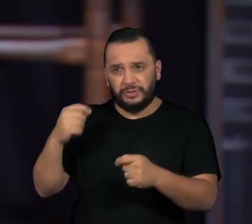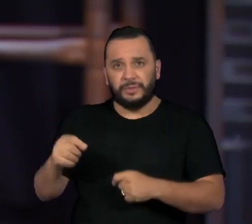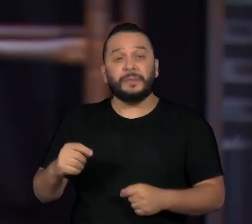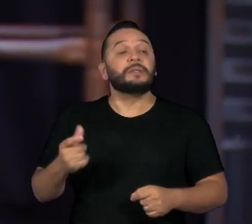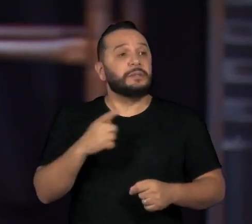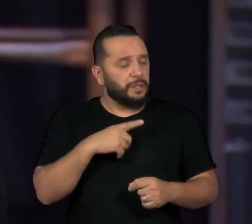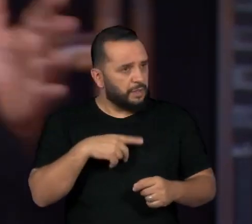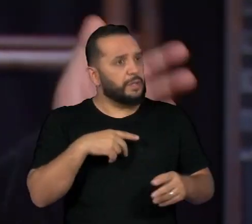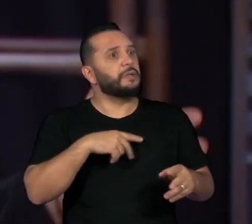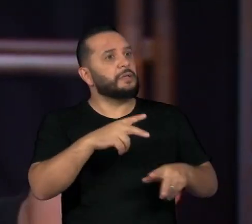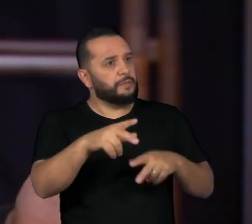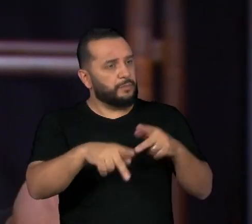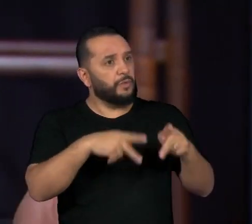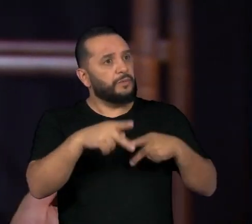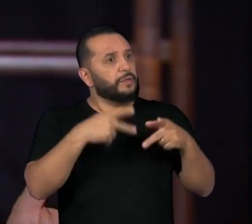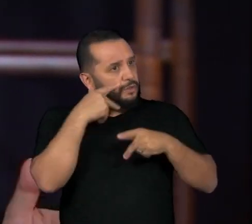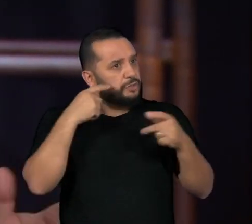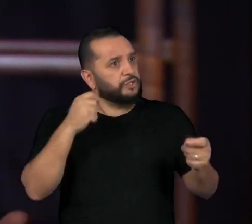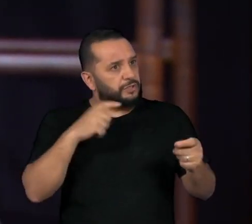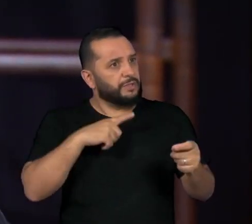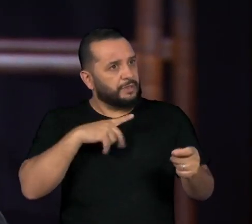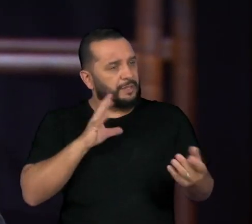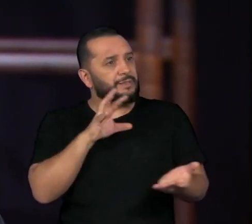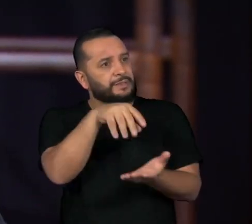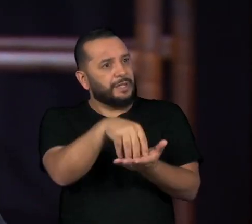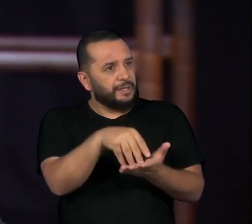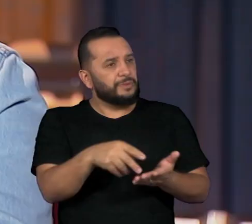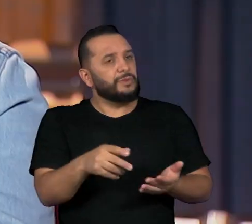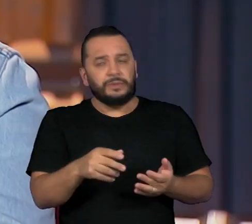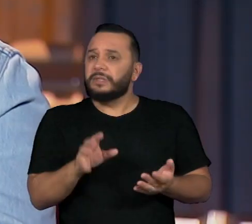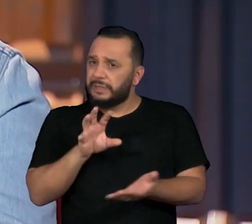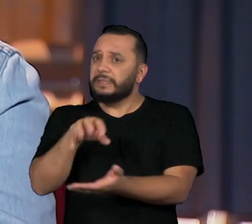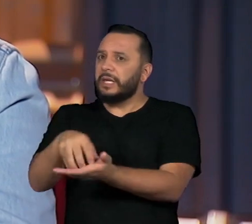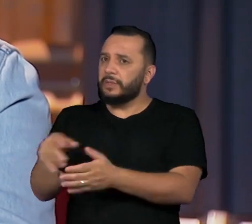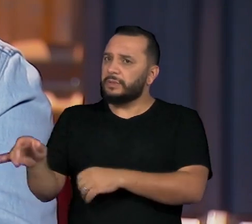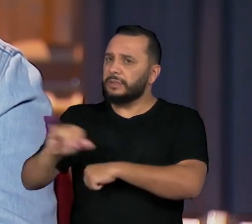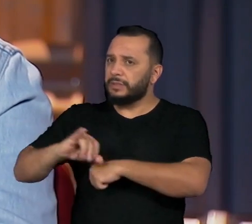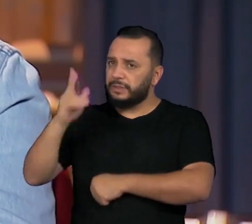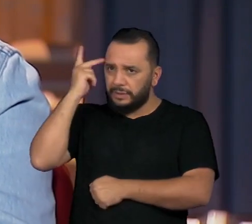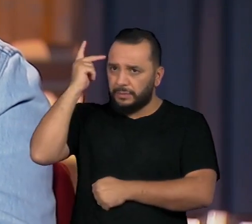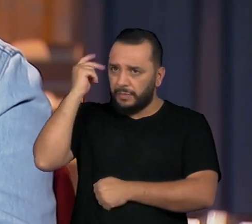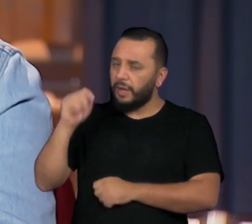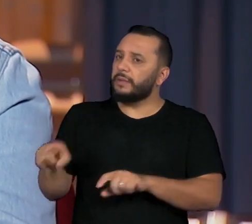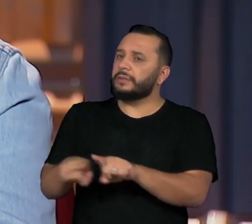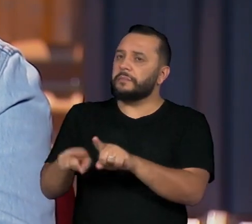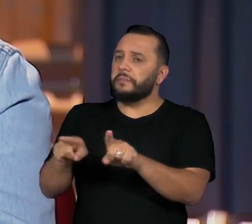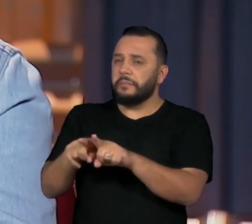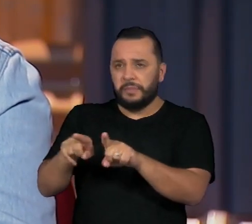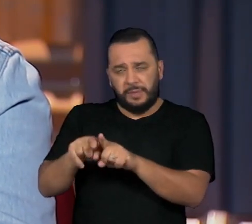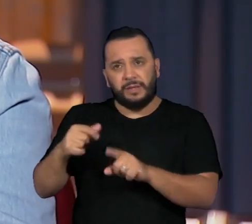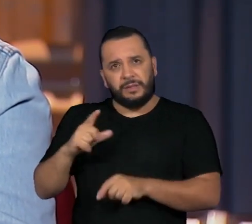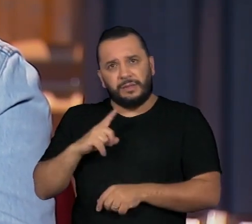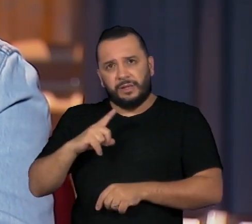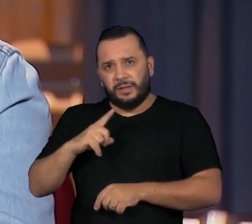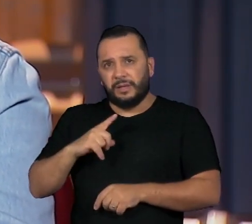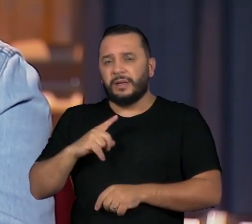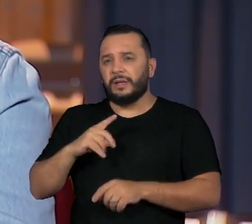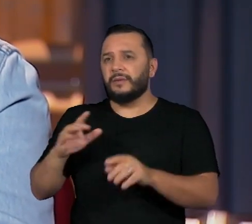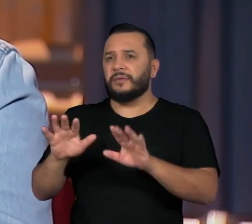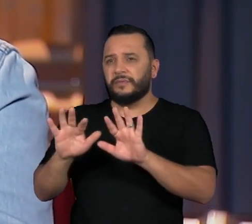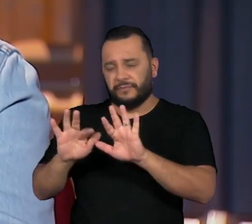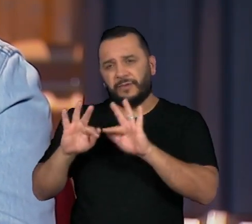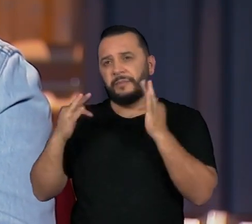cada vez mais, cada vez inclusive mais, nos mais centros. Presentes, têm, né, vindo a São Paulo regularmente. Então, se você está interessado e for procurar os parentes do